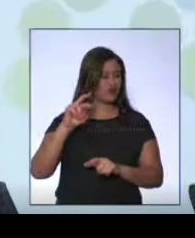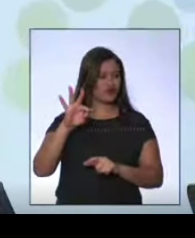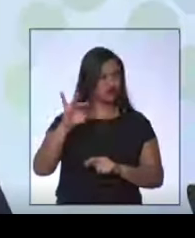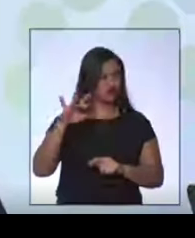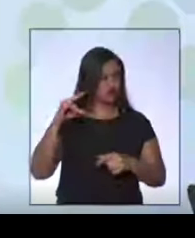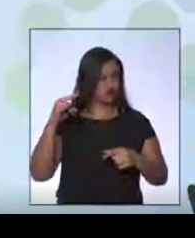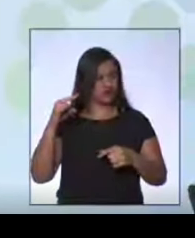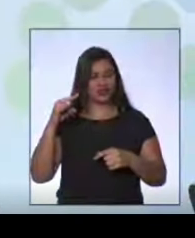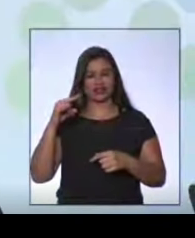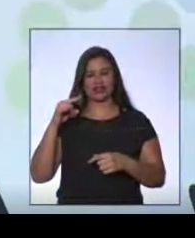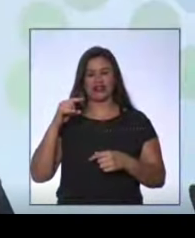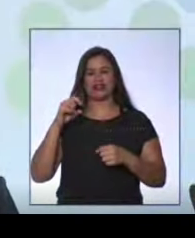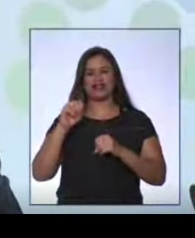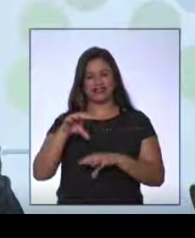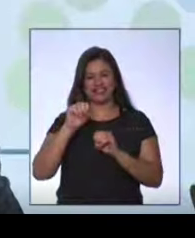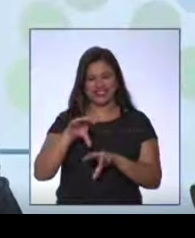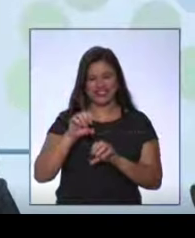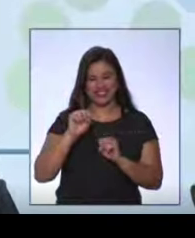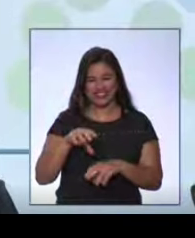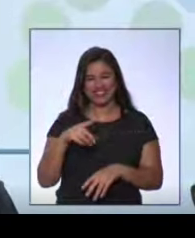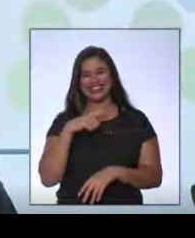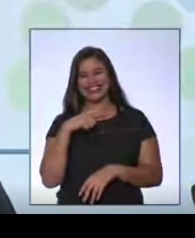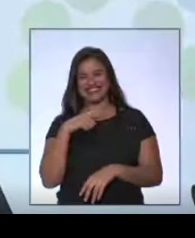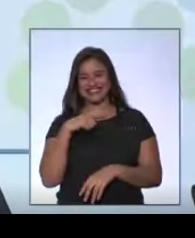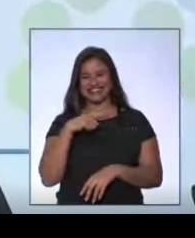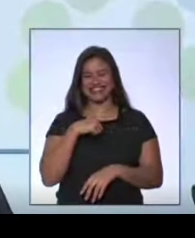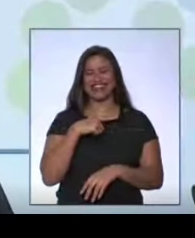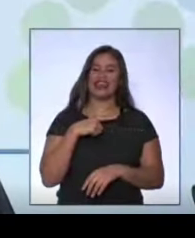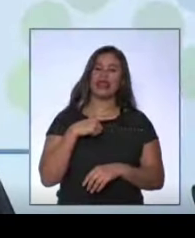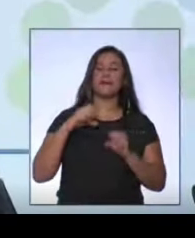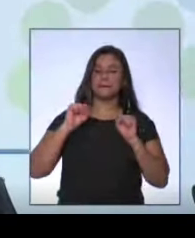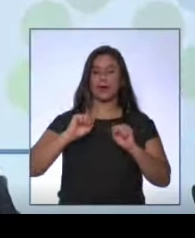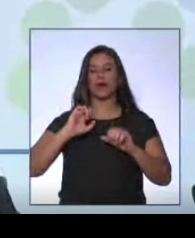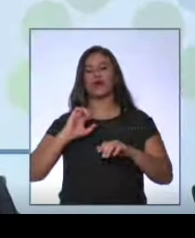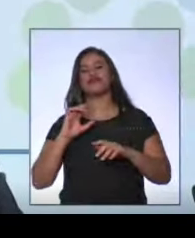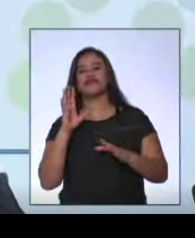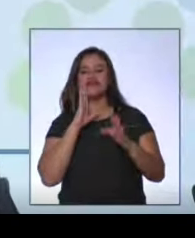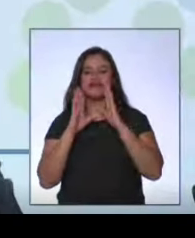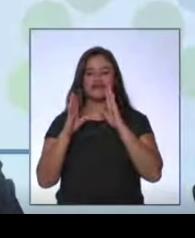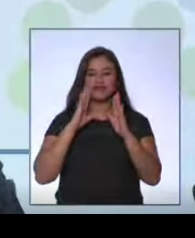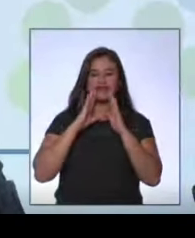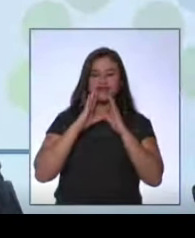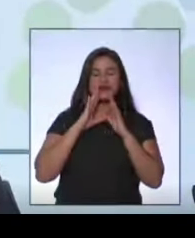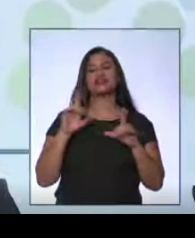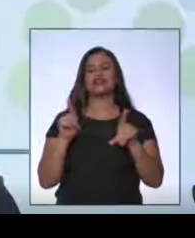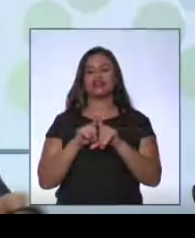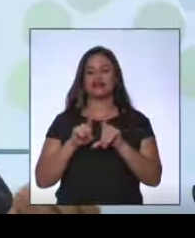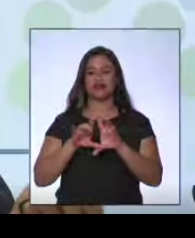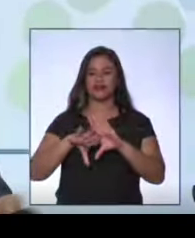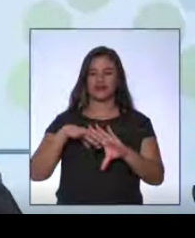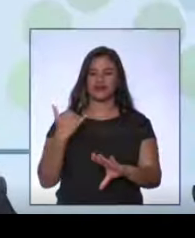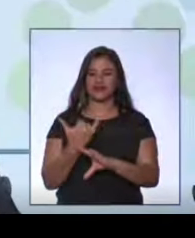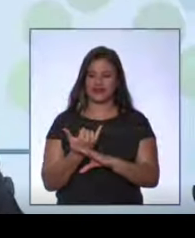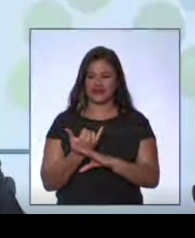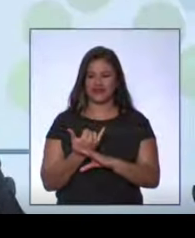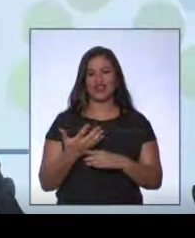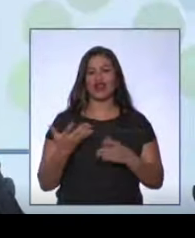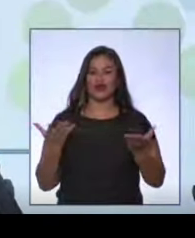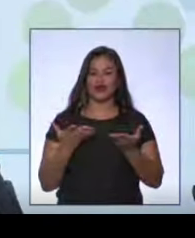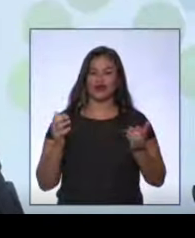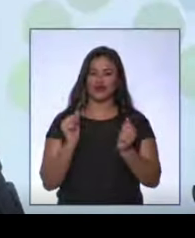pelo Facebook e pelo YouTube. Não se esqueçam disso. Vamos ter a mediação hoje da professora Mary, tá, que